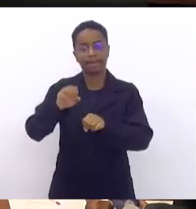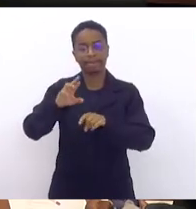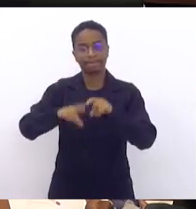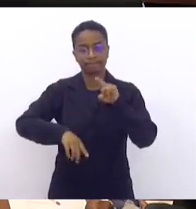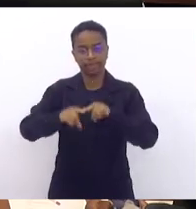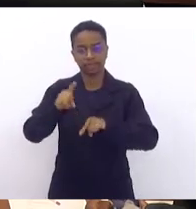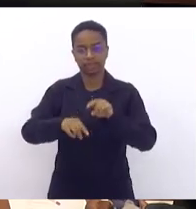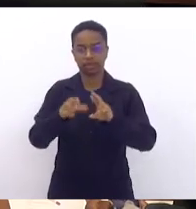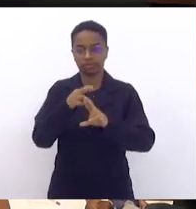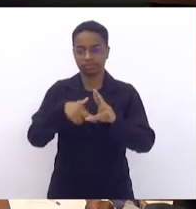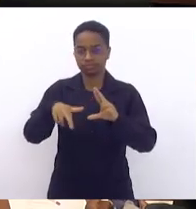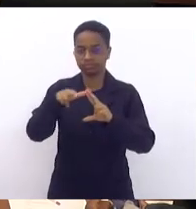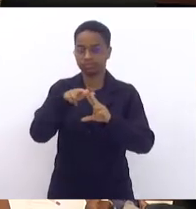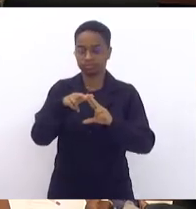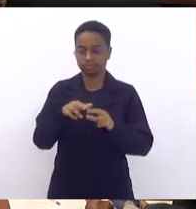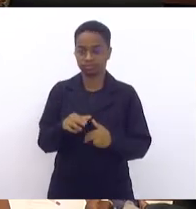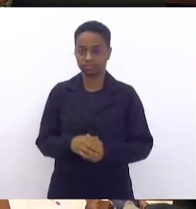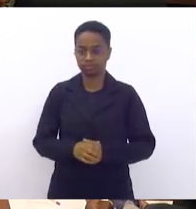Valéria